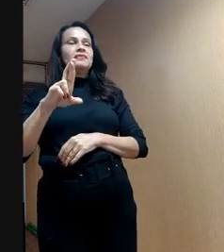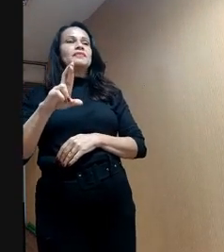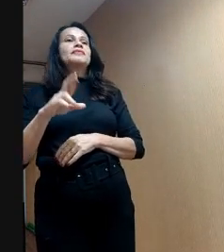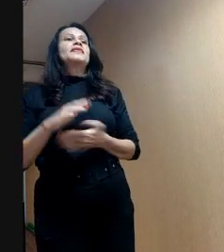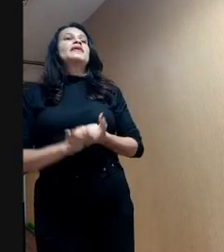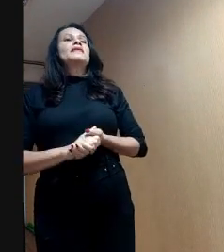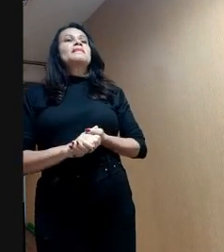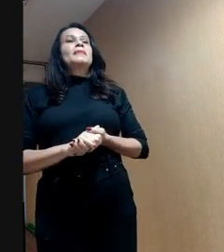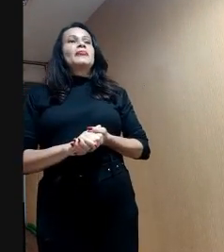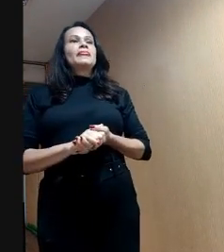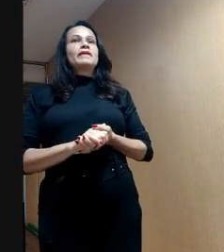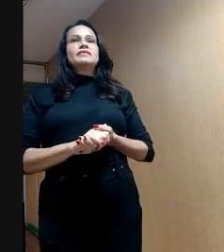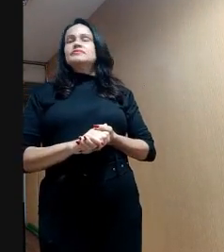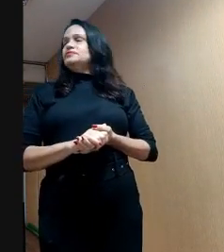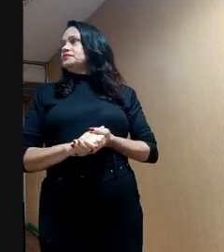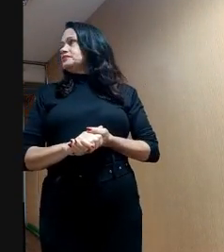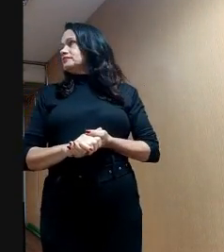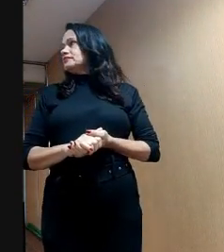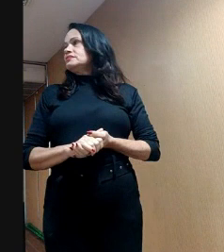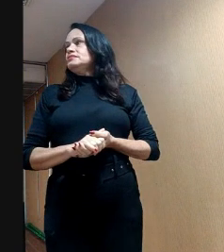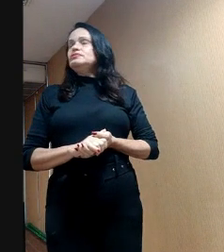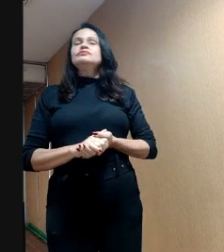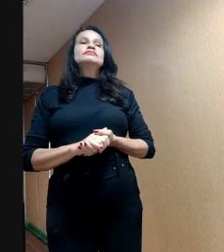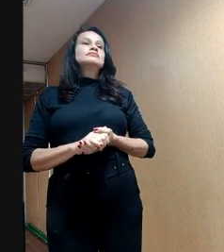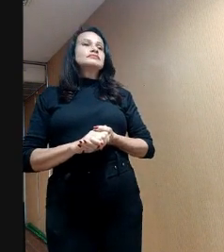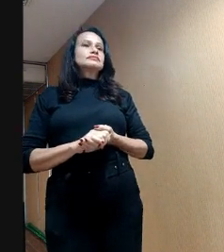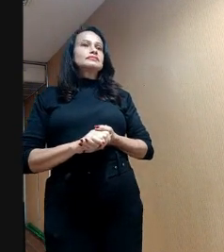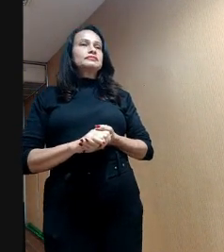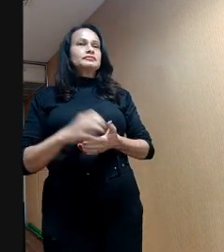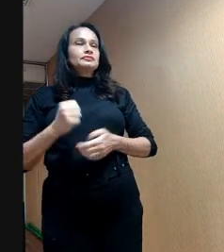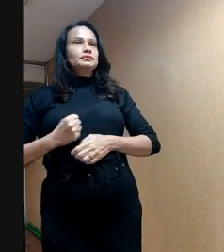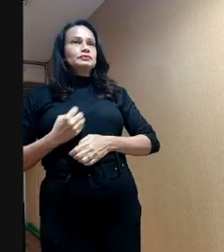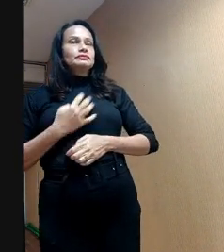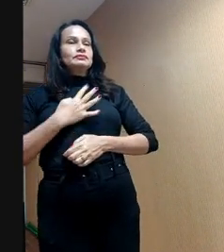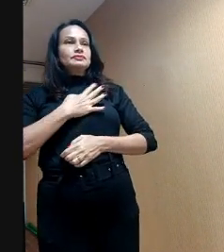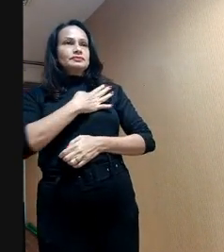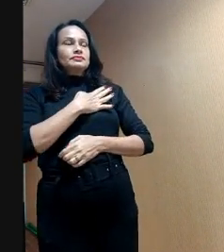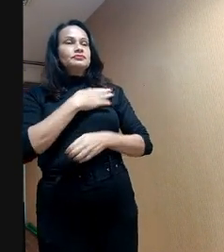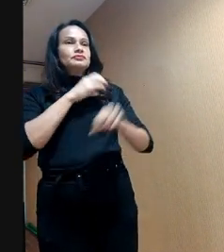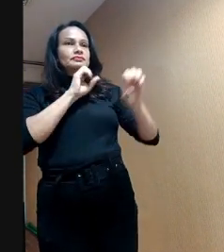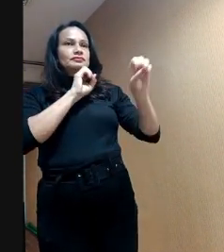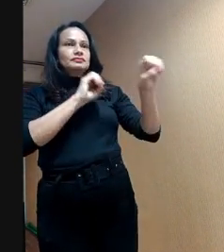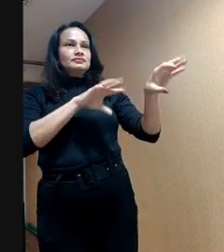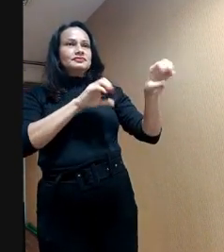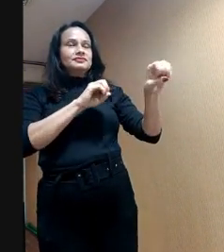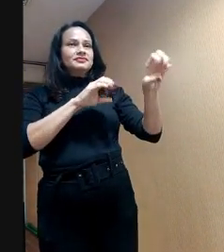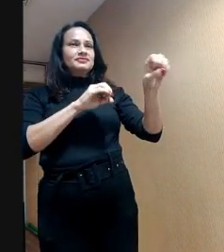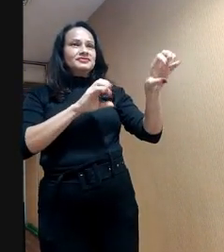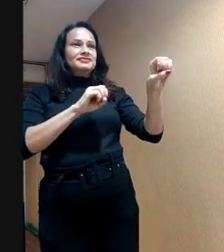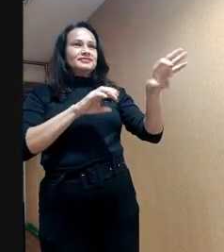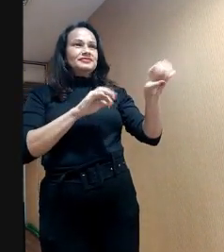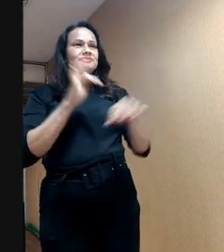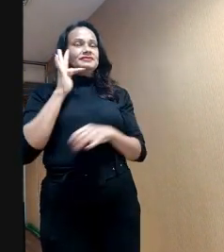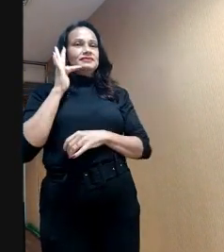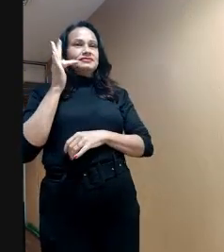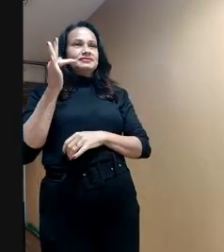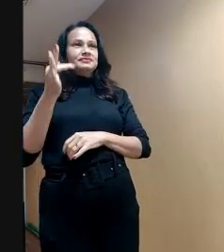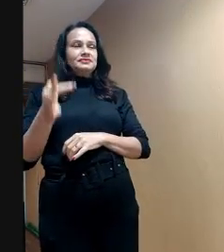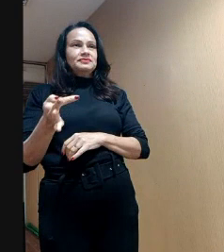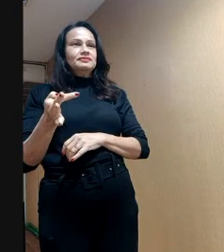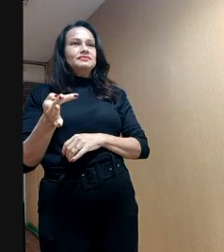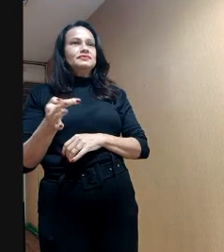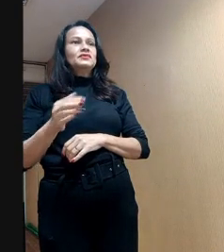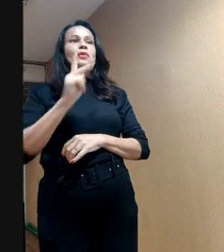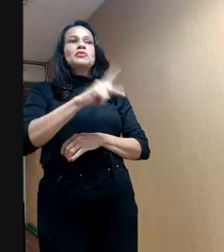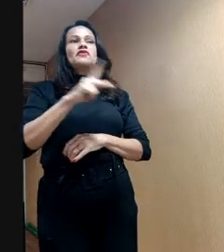desta solenidade o senhor reitor do Instituto Federal de Educação, Ciência e Tecnologia de Pernambuco, professor José Carlos de